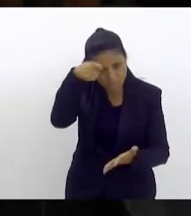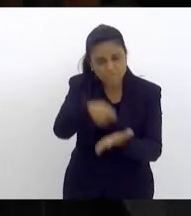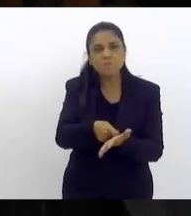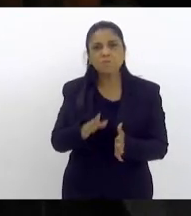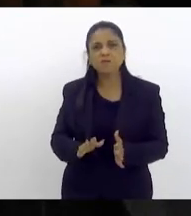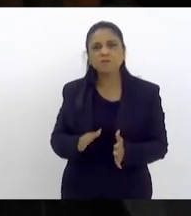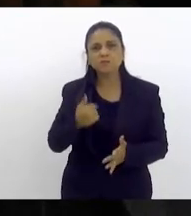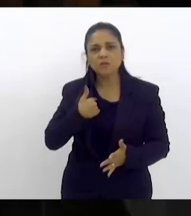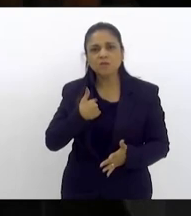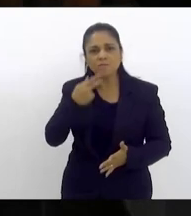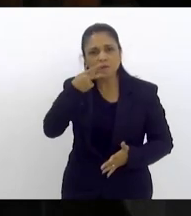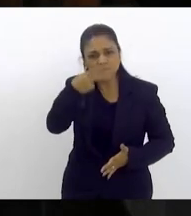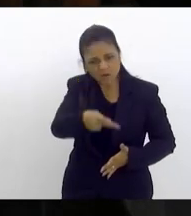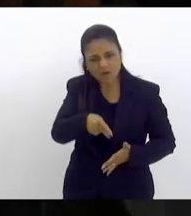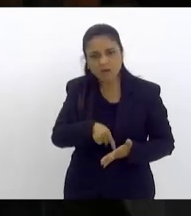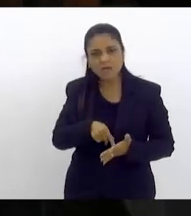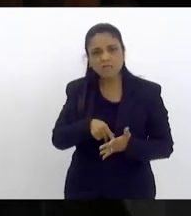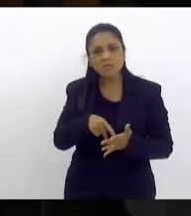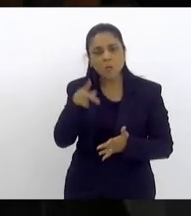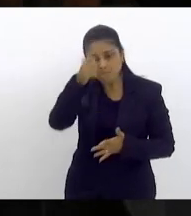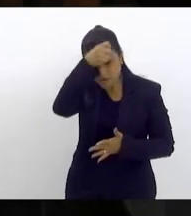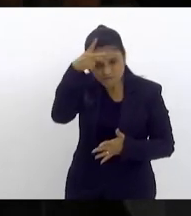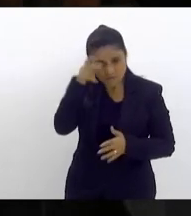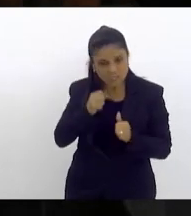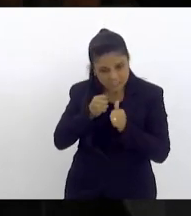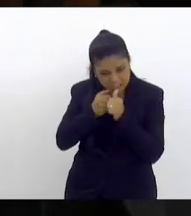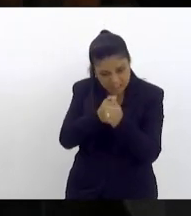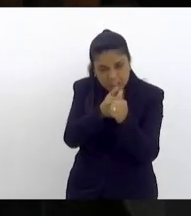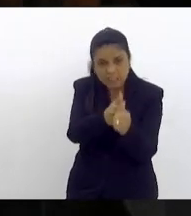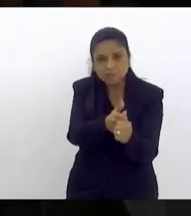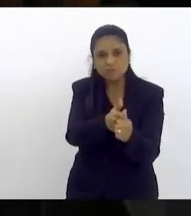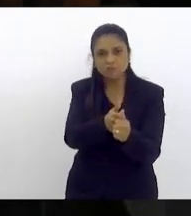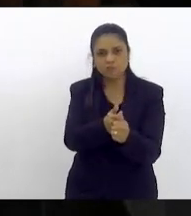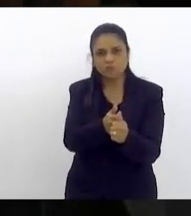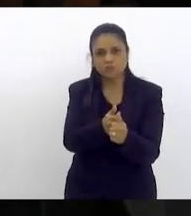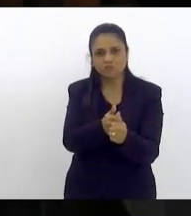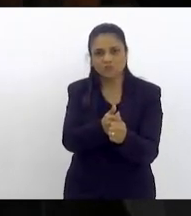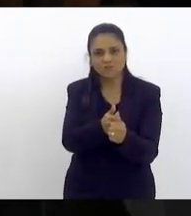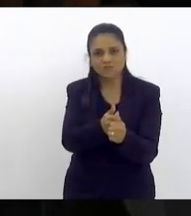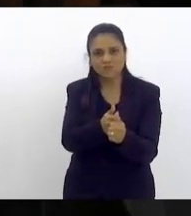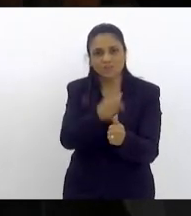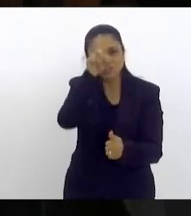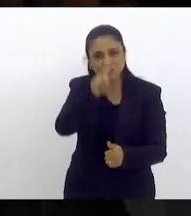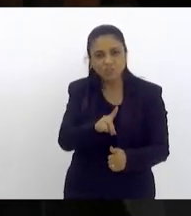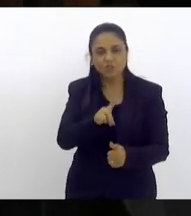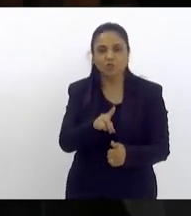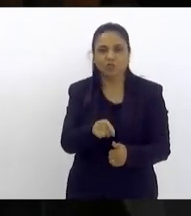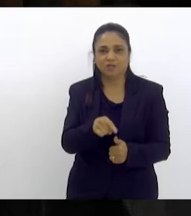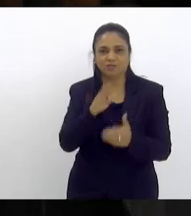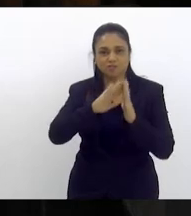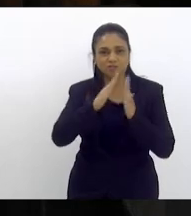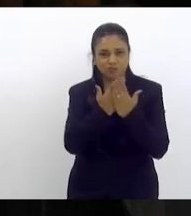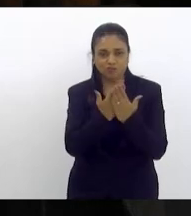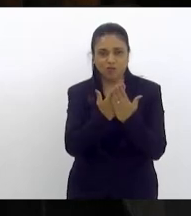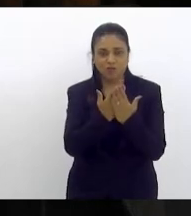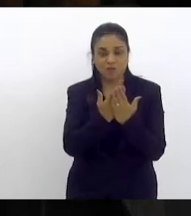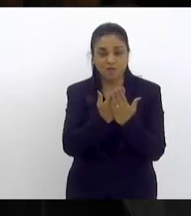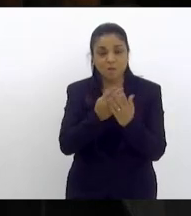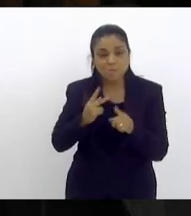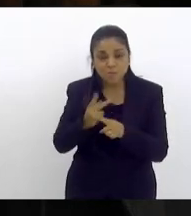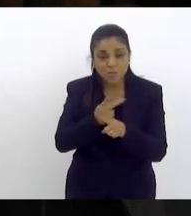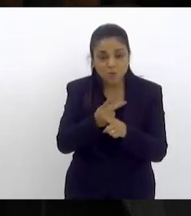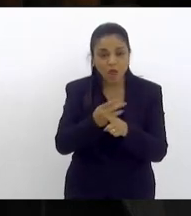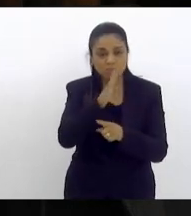Prefeito perseguiu o diretor de escola procuraram um mandato então vereador que fez